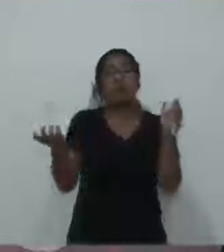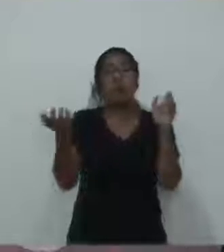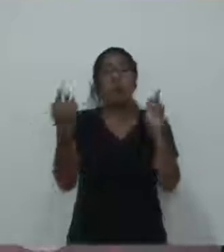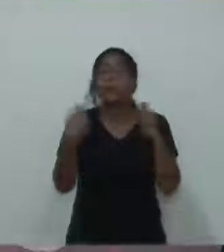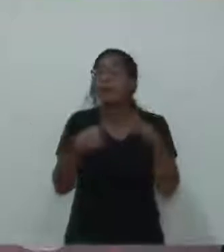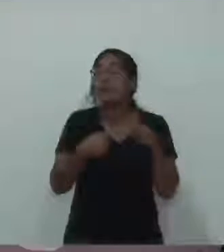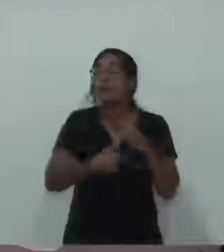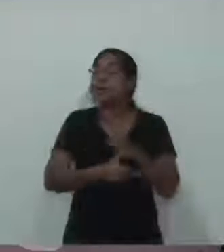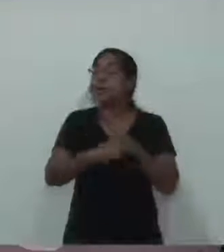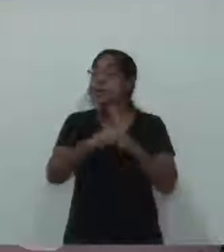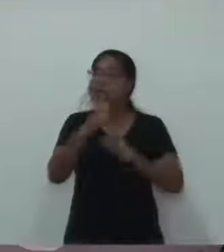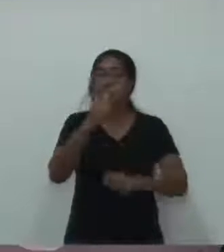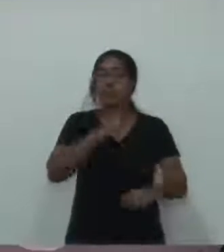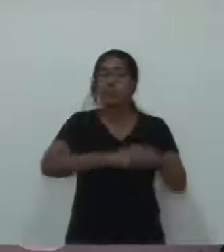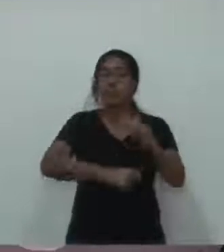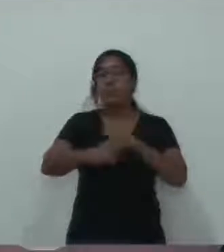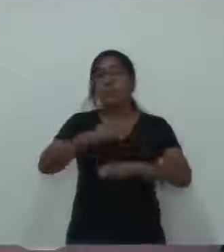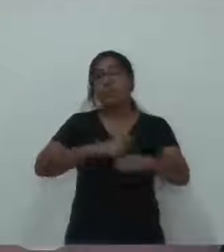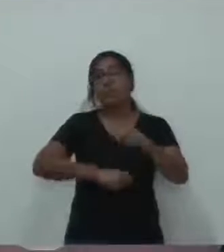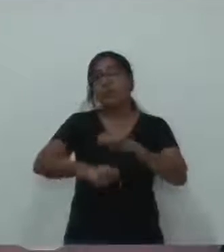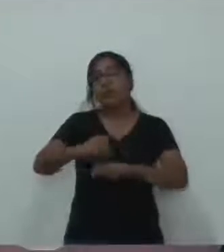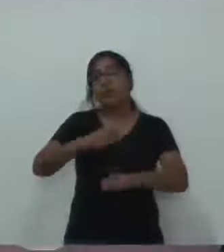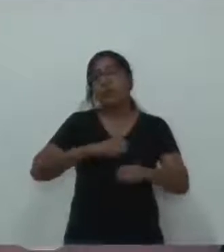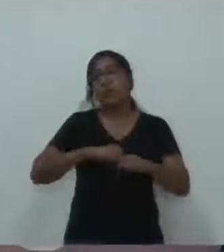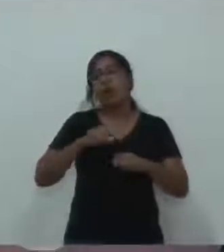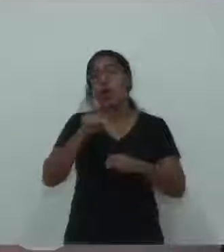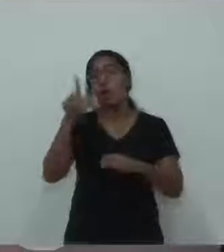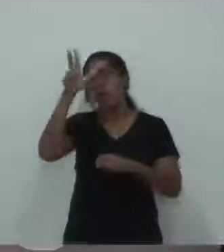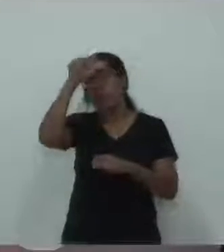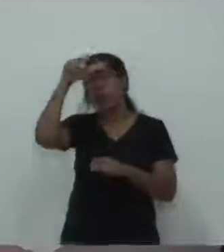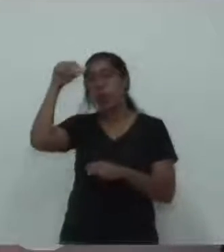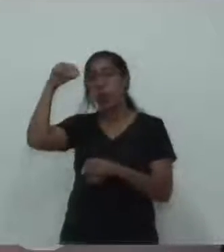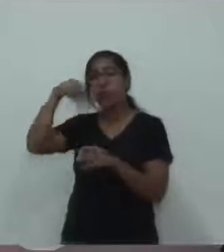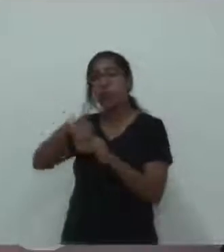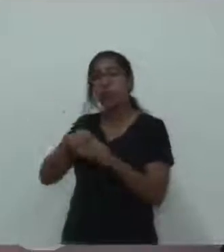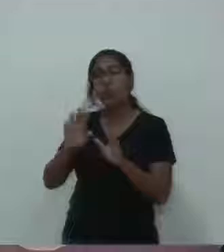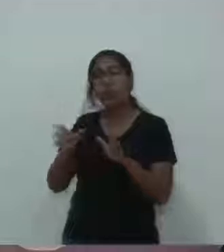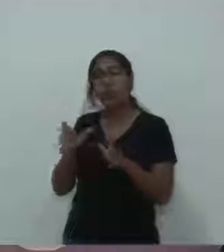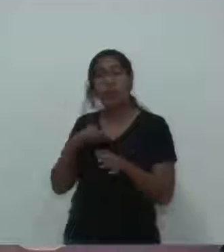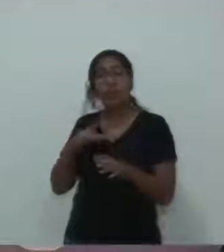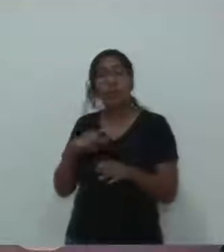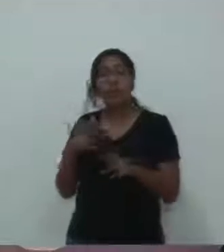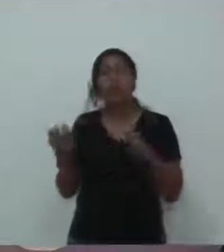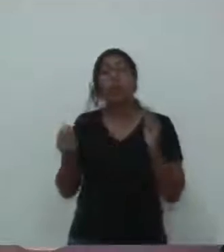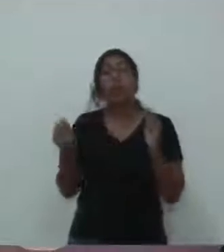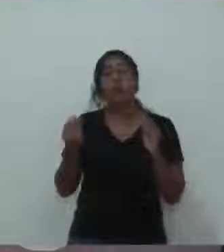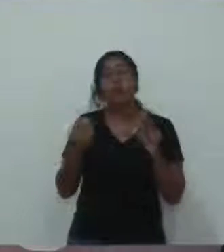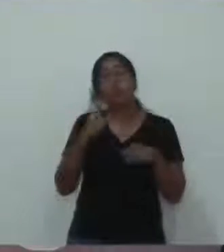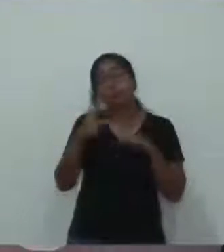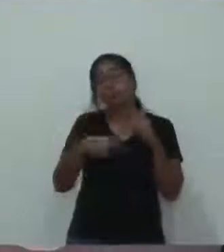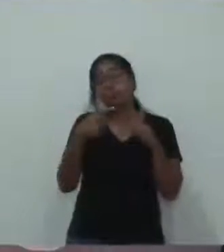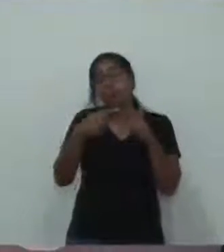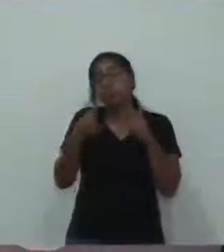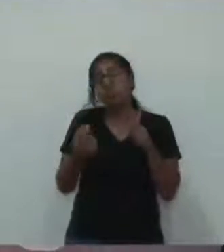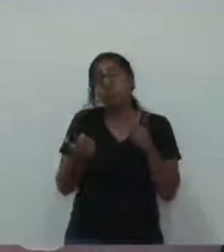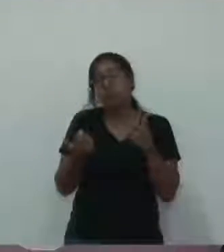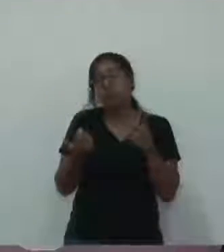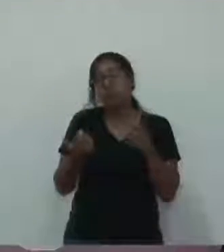gestão, né, do que já existe na Prefeitura, das informações, dados, esse é o objetivo, né? Então, só estranho isso,